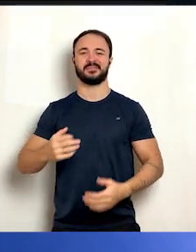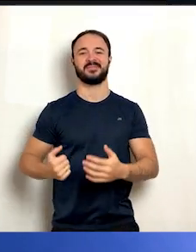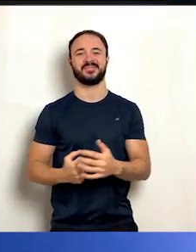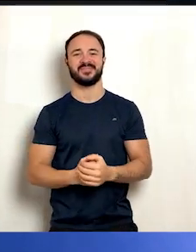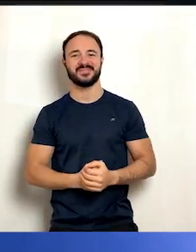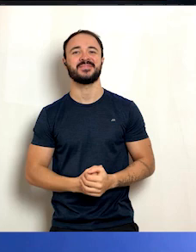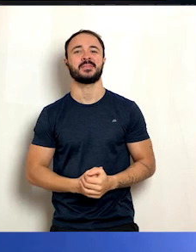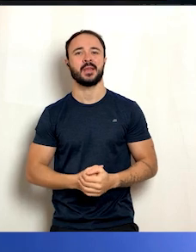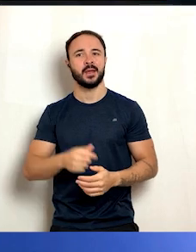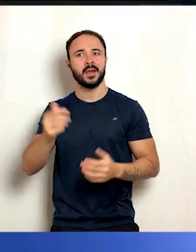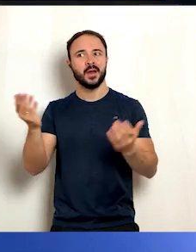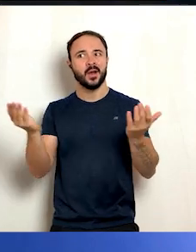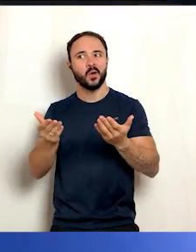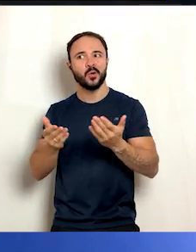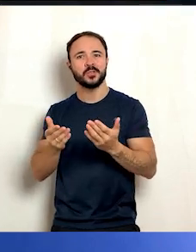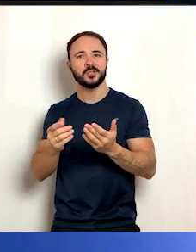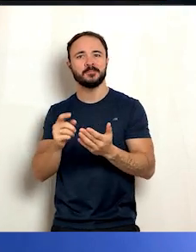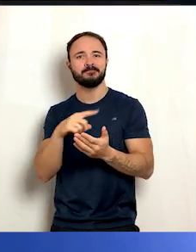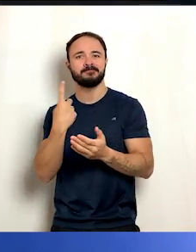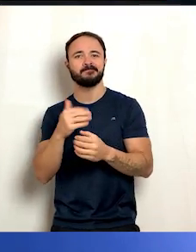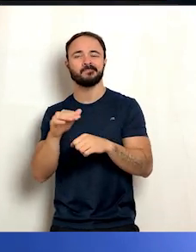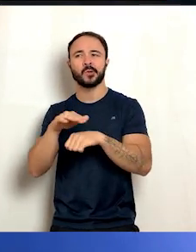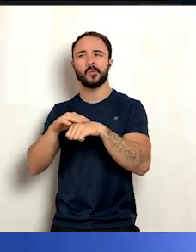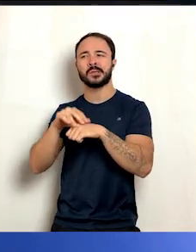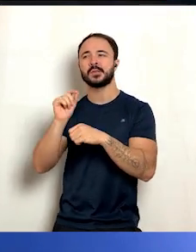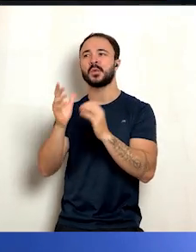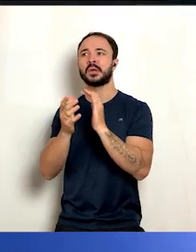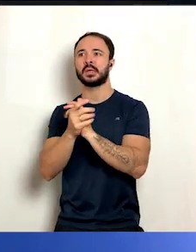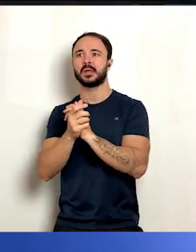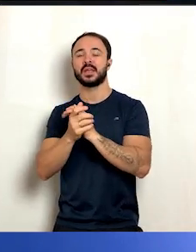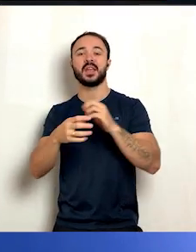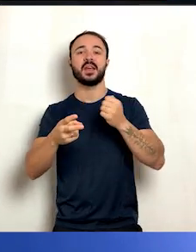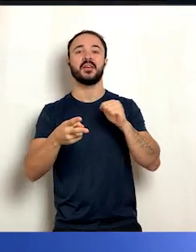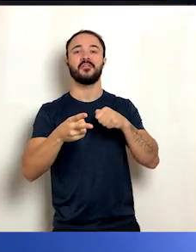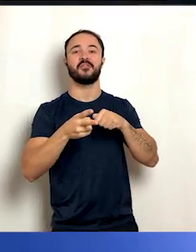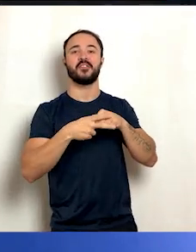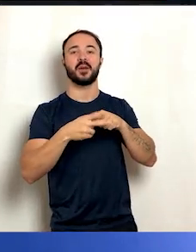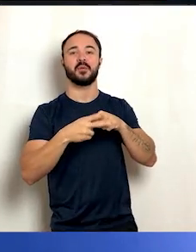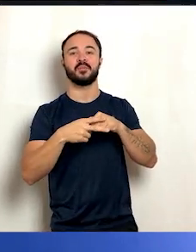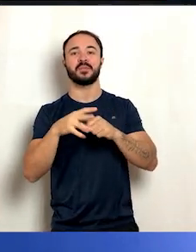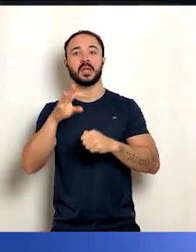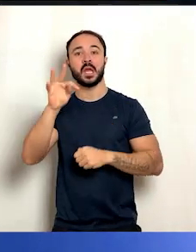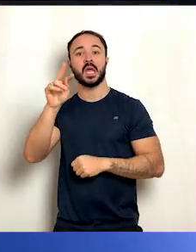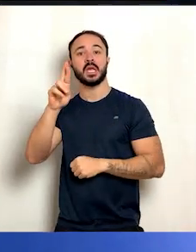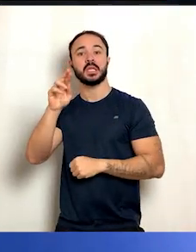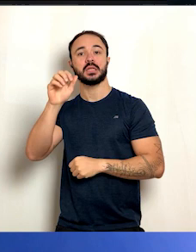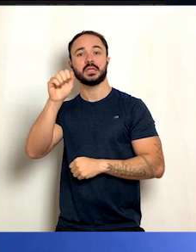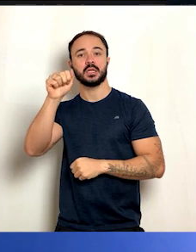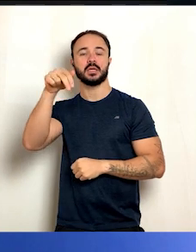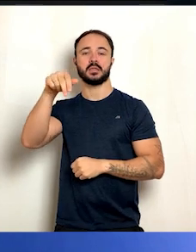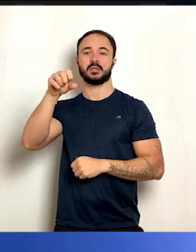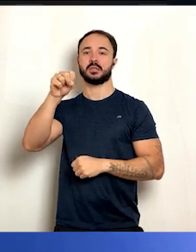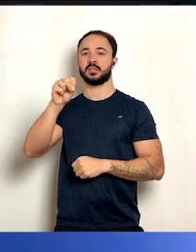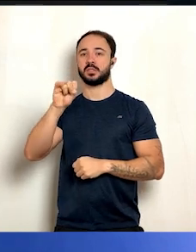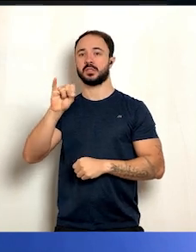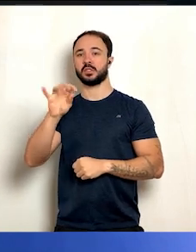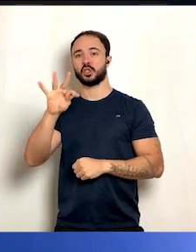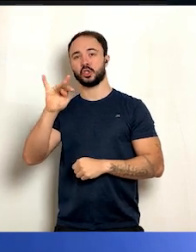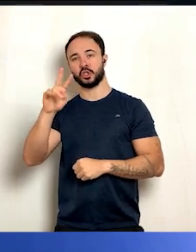do CAIS. Nesta aula, vamos conversar sobre os verbos transitivos e os